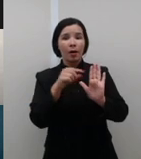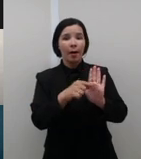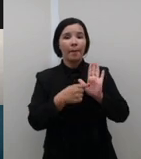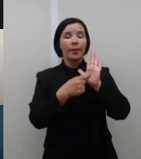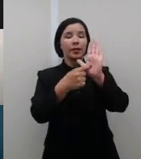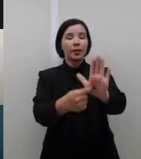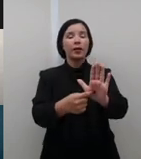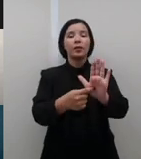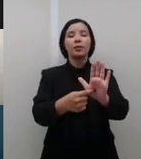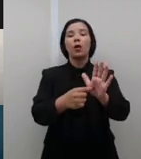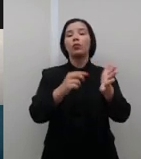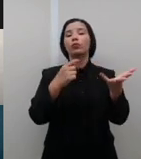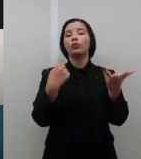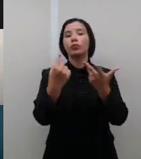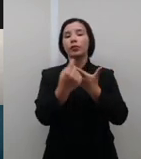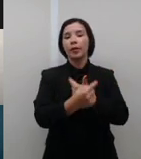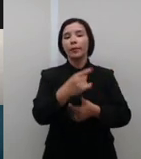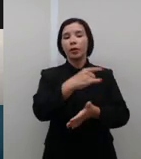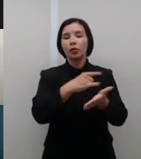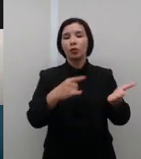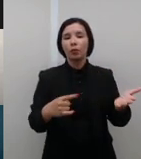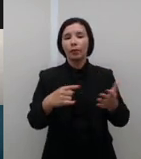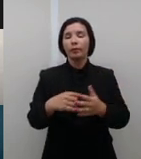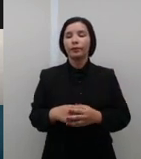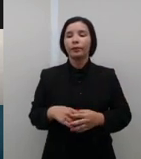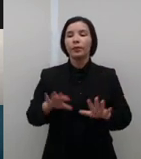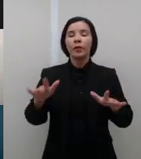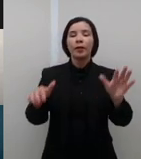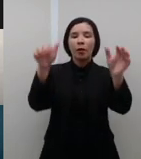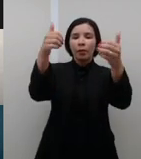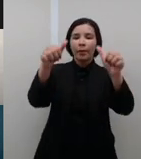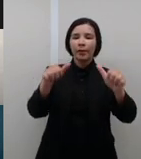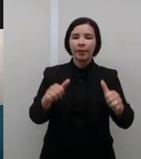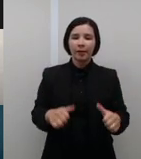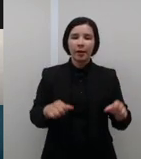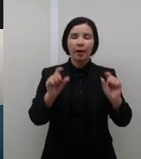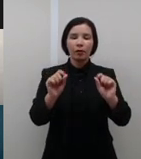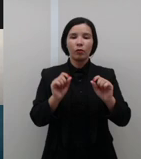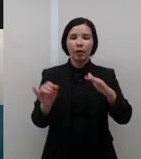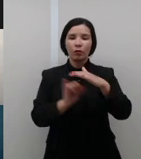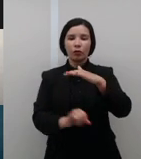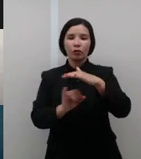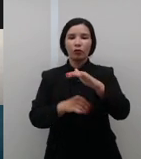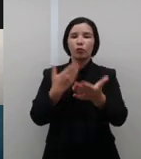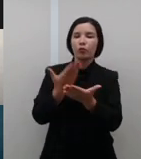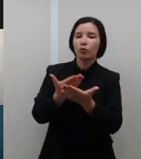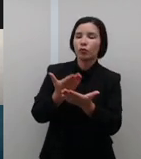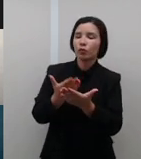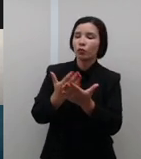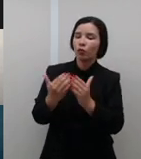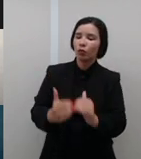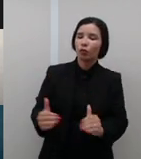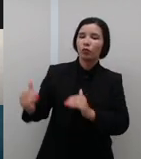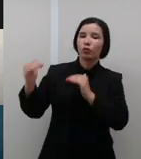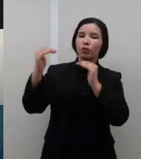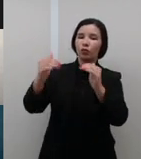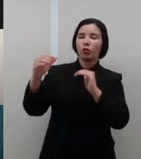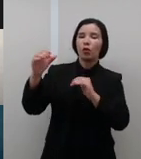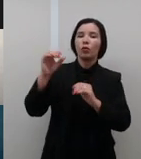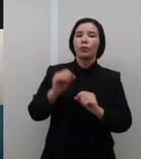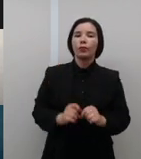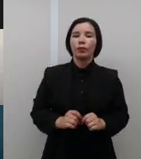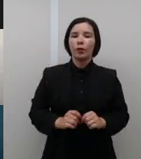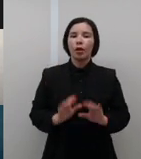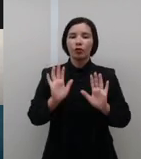do concurso, apreciando questionamentos apresentados pelo Instituto de Estudos Superiores do Extremo Sul, o já referido